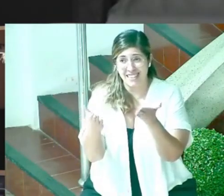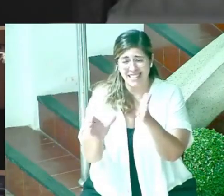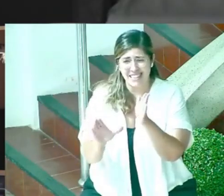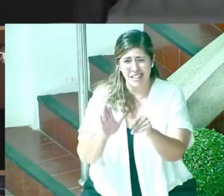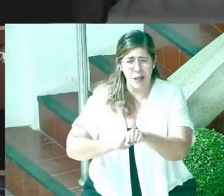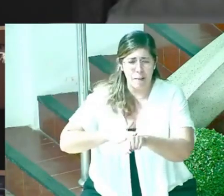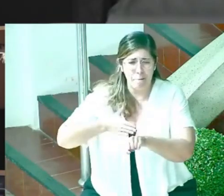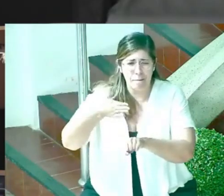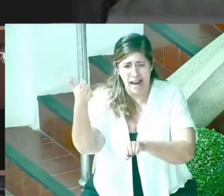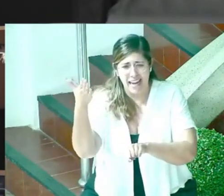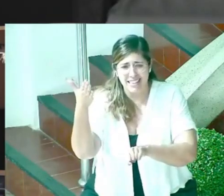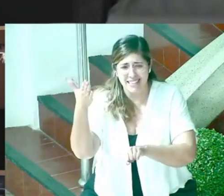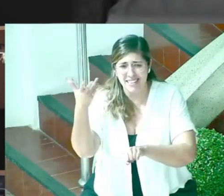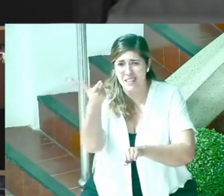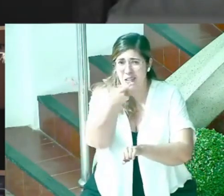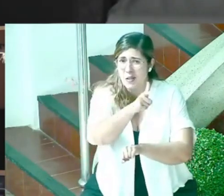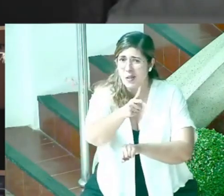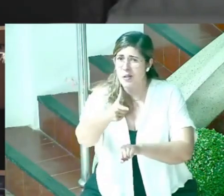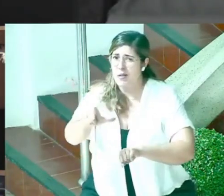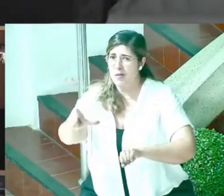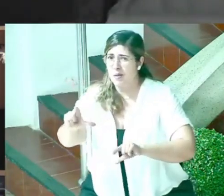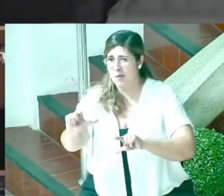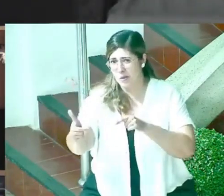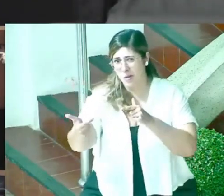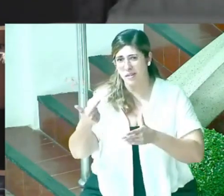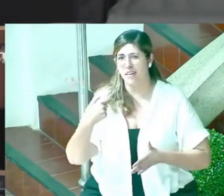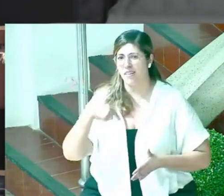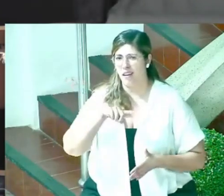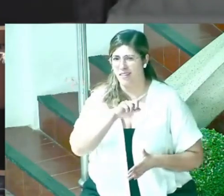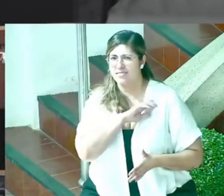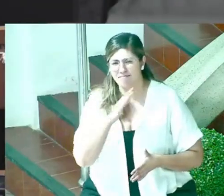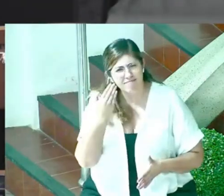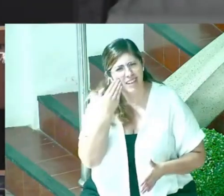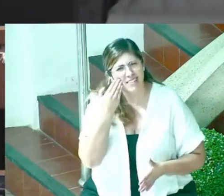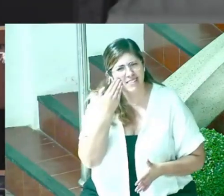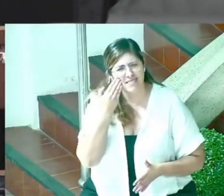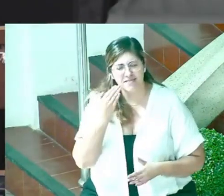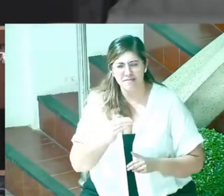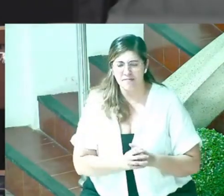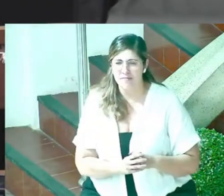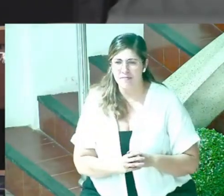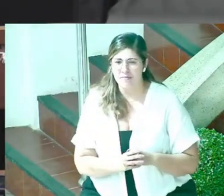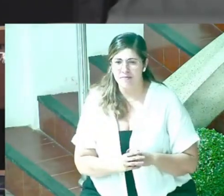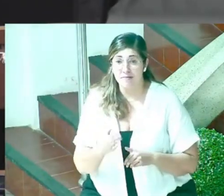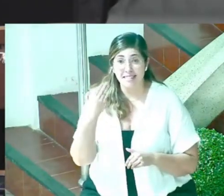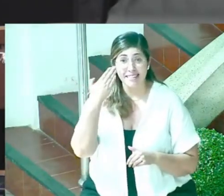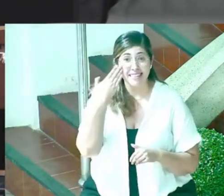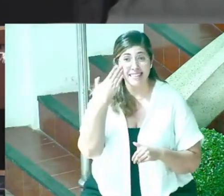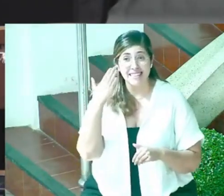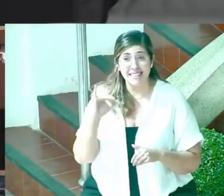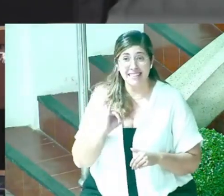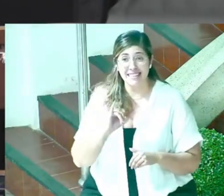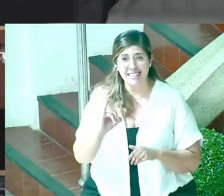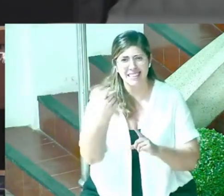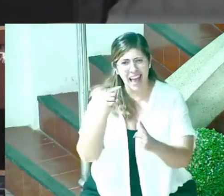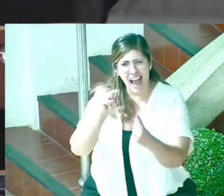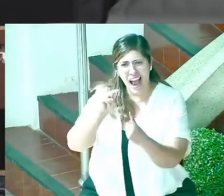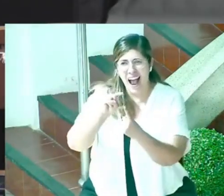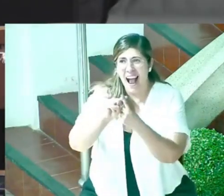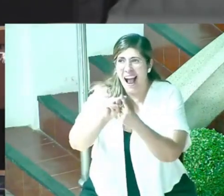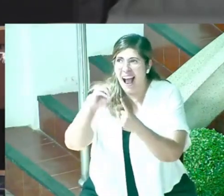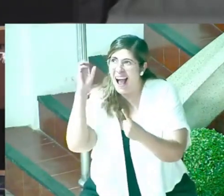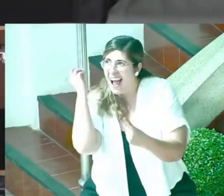relacionamentos. Nos relacionamentos e na vida dos discípulos de Jesus. E é exatamente por isso que